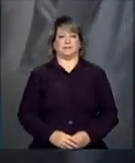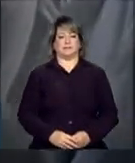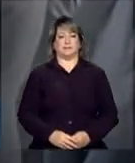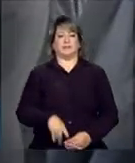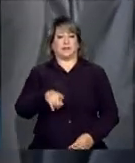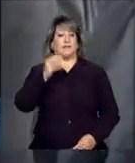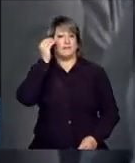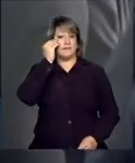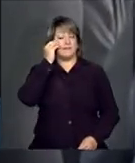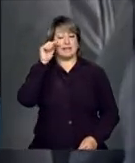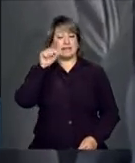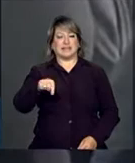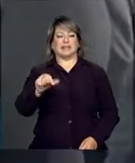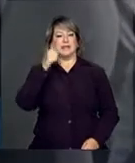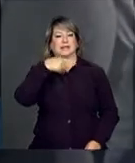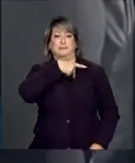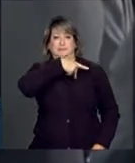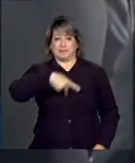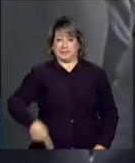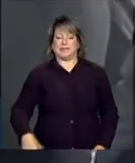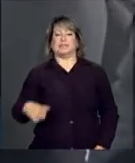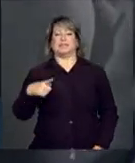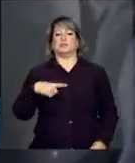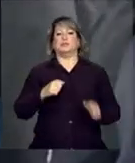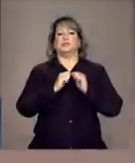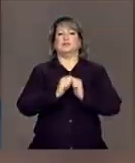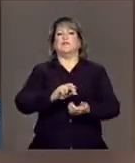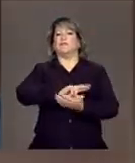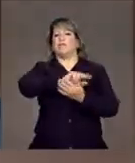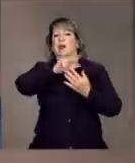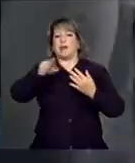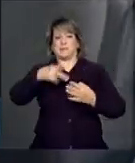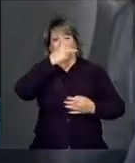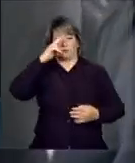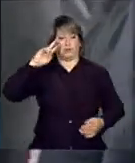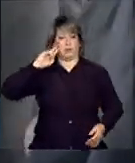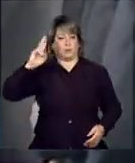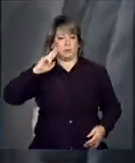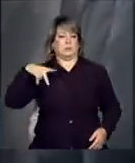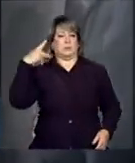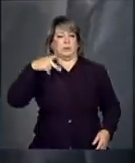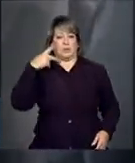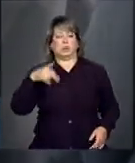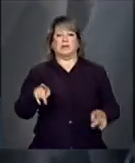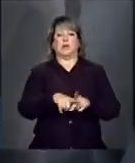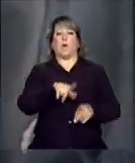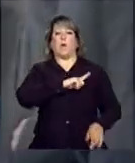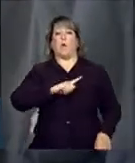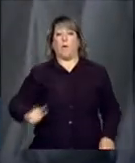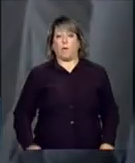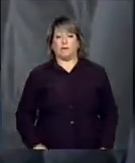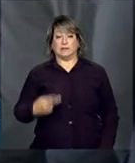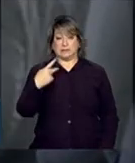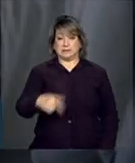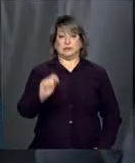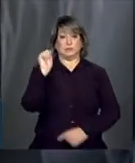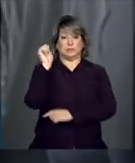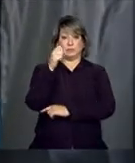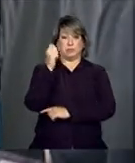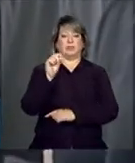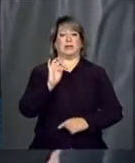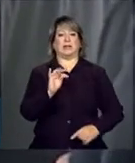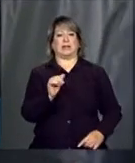Você vê nas imagens que a presidenta está acompanhada de várias autoridades, entre elas o governador do Rio Grande do Sul, Tarso